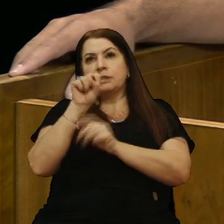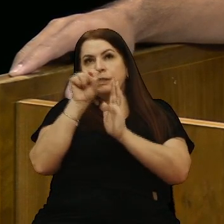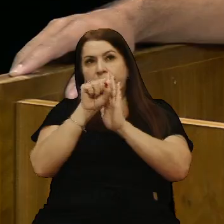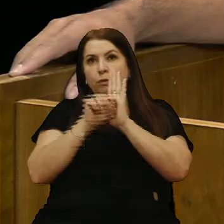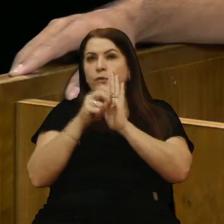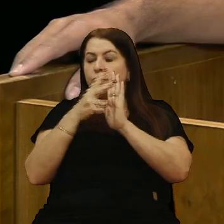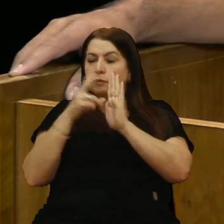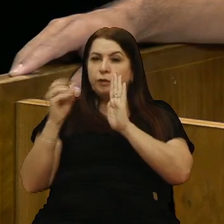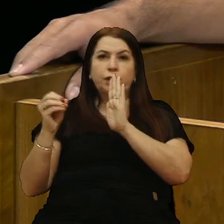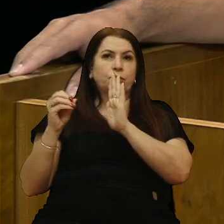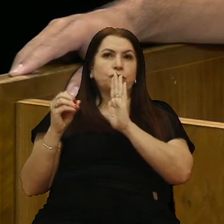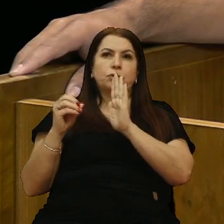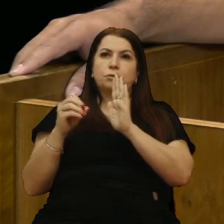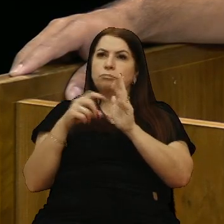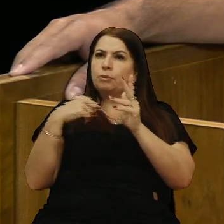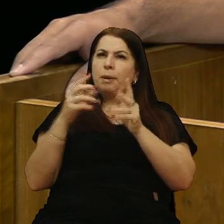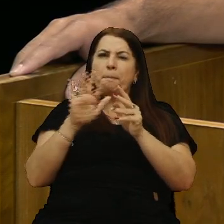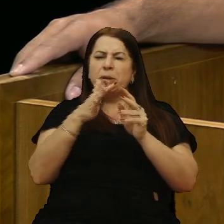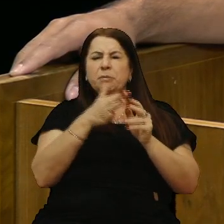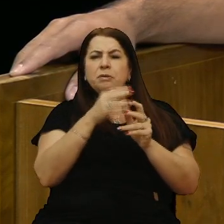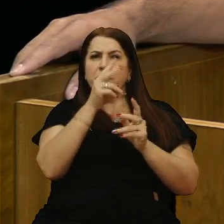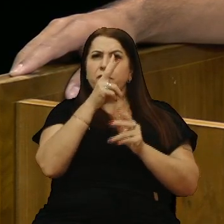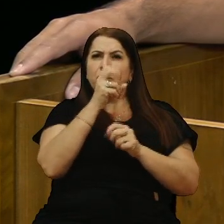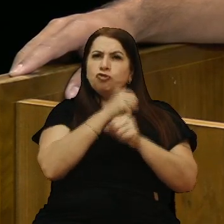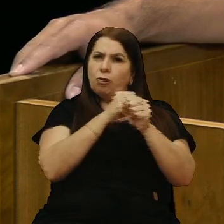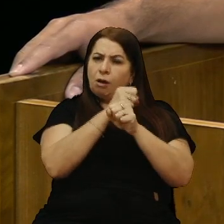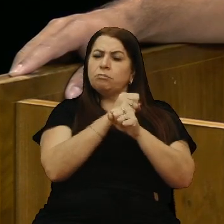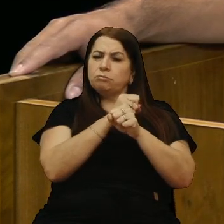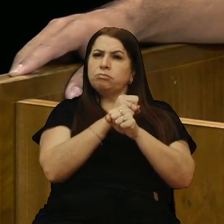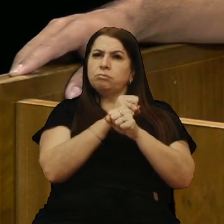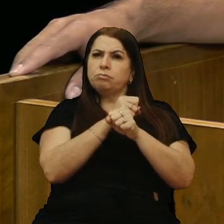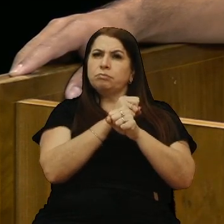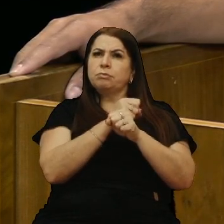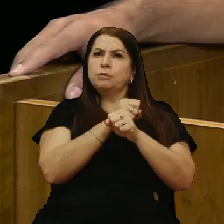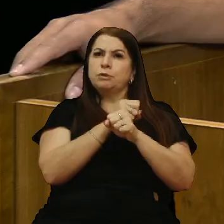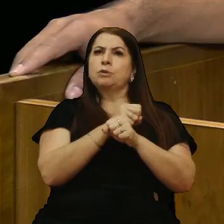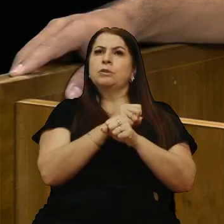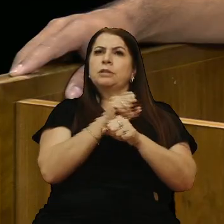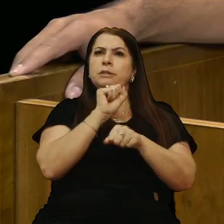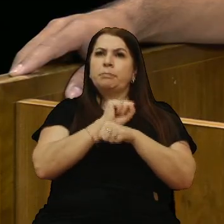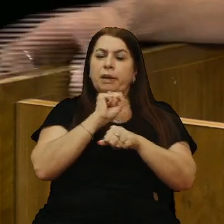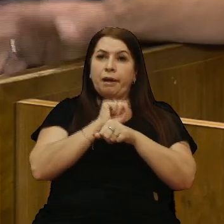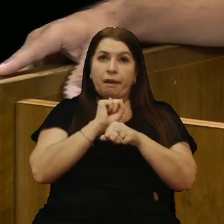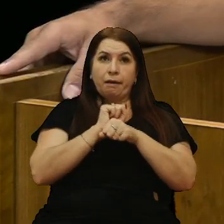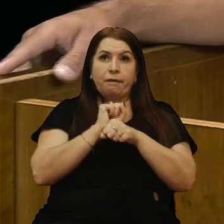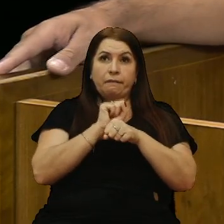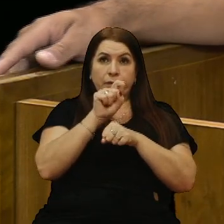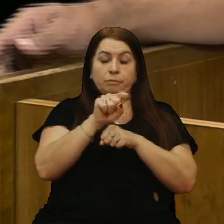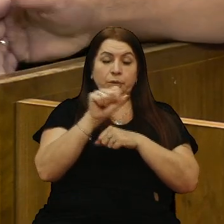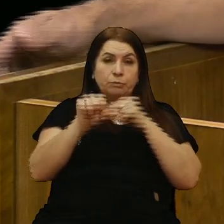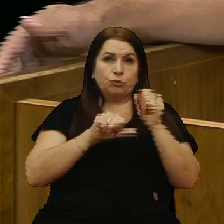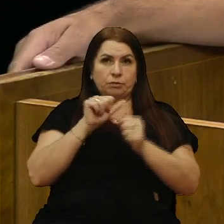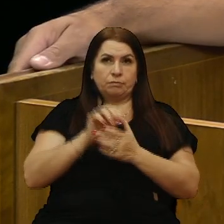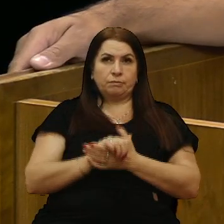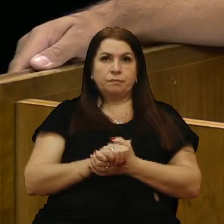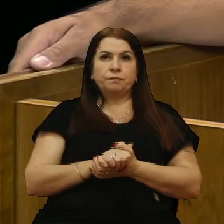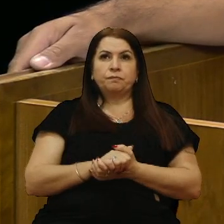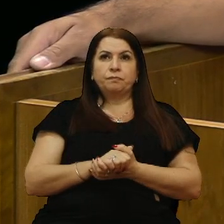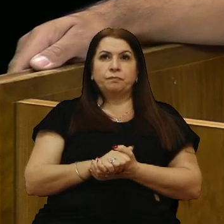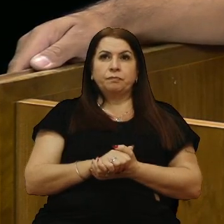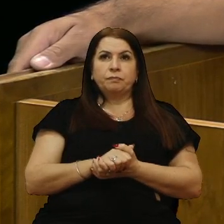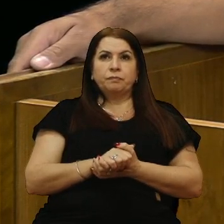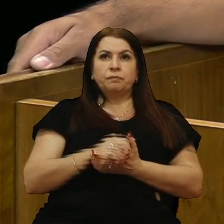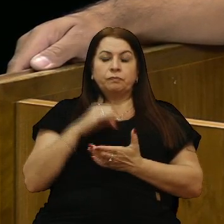áreas que há mais ou menos 20 anos e um mês esperavam por essa mudança